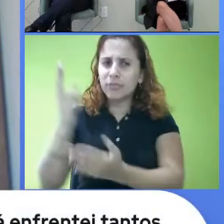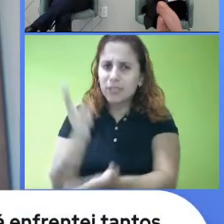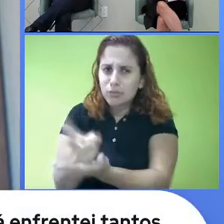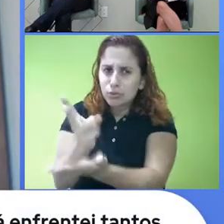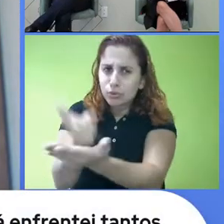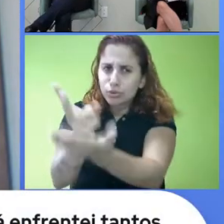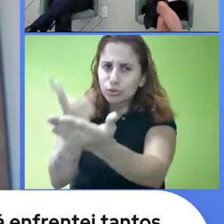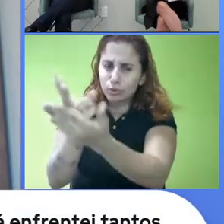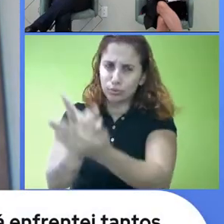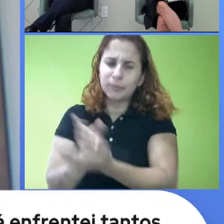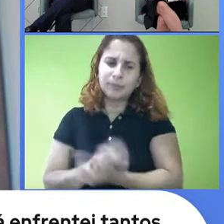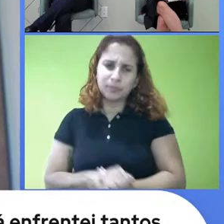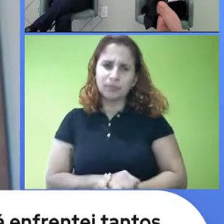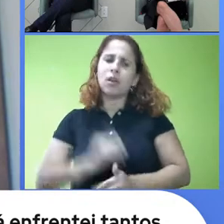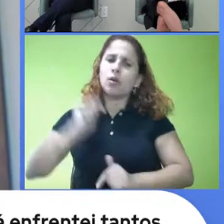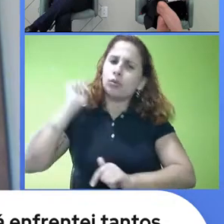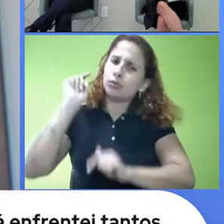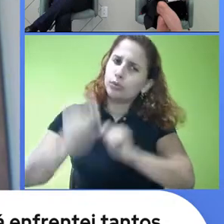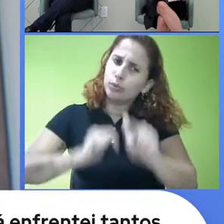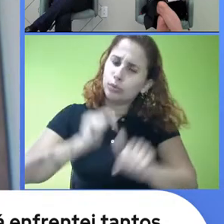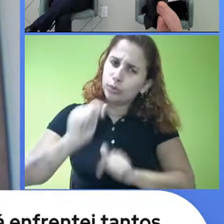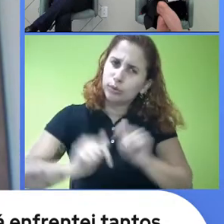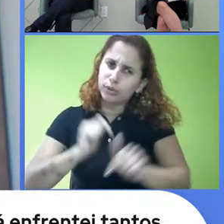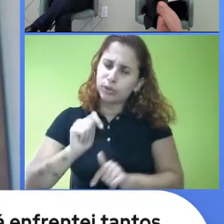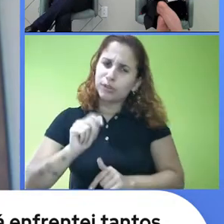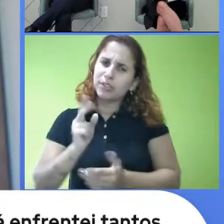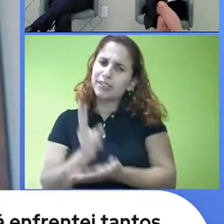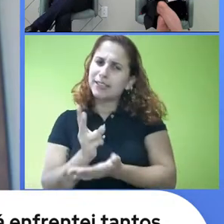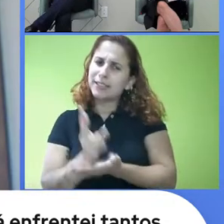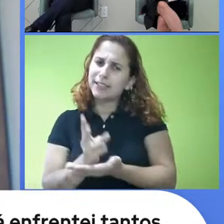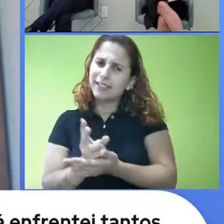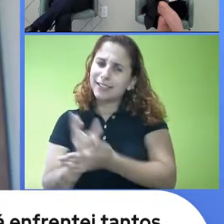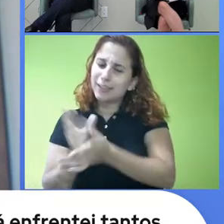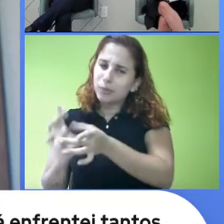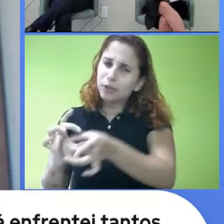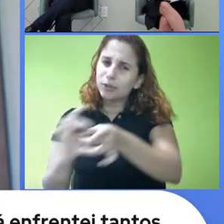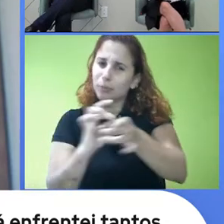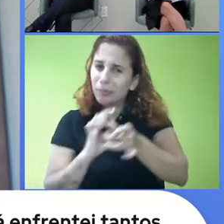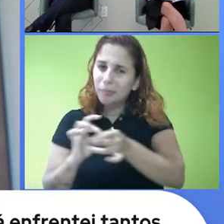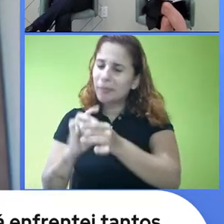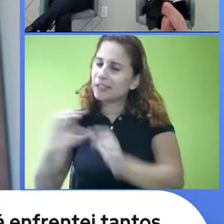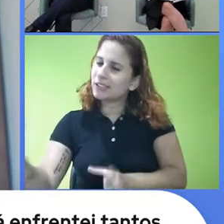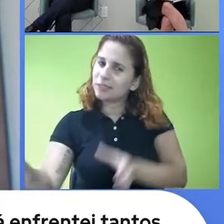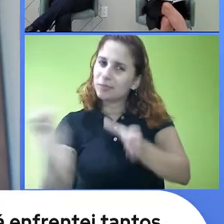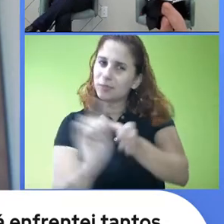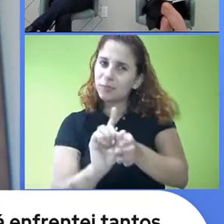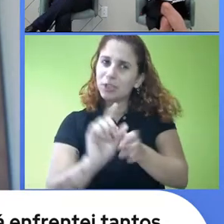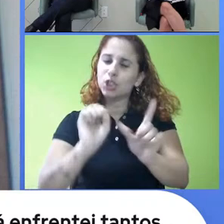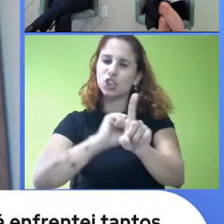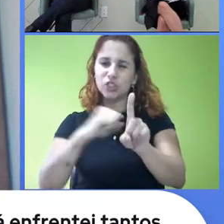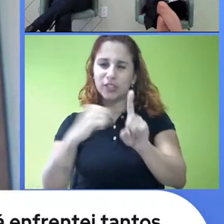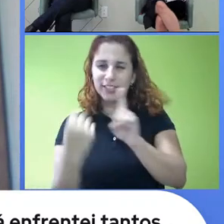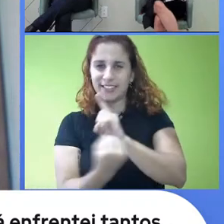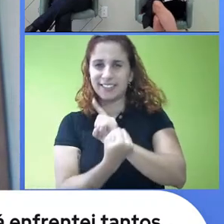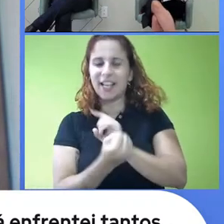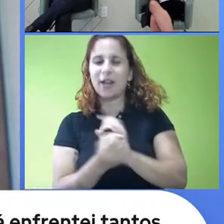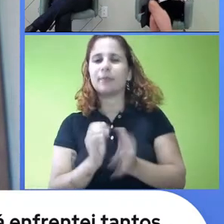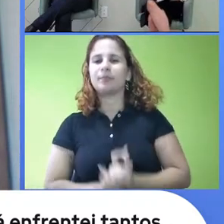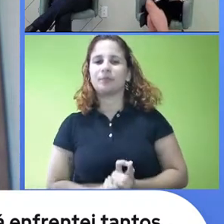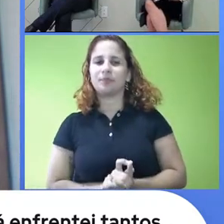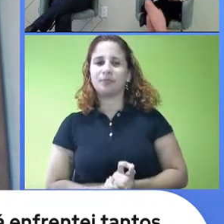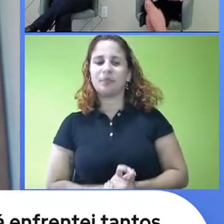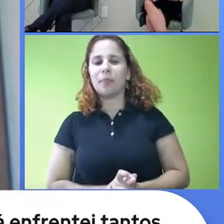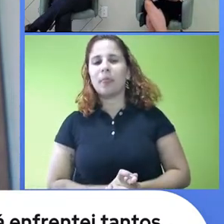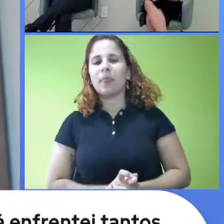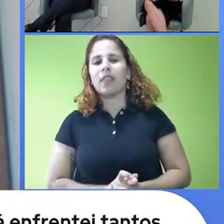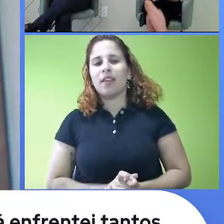realmente é a participação, né, social plena das pessoas com deficiência. É uma grande honra para a gente, né, professor,